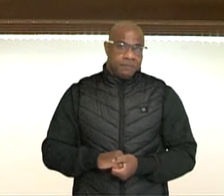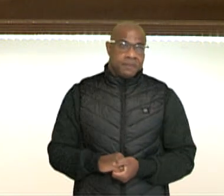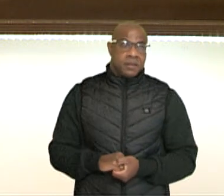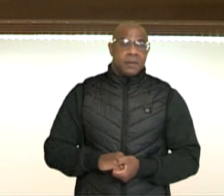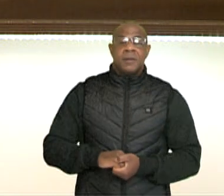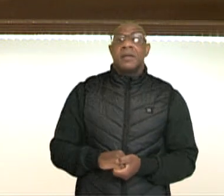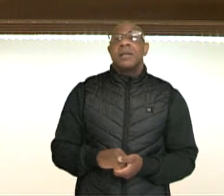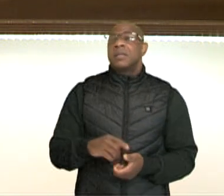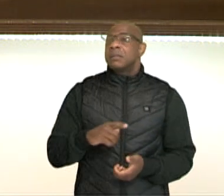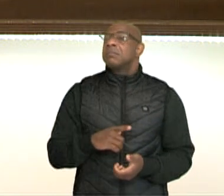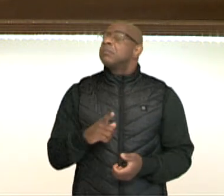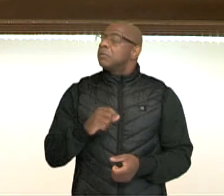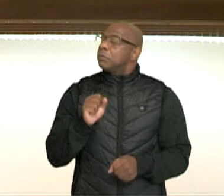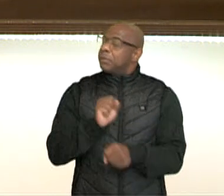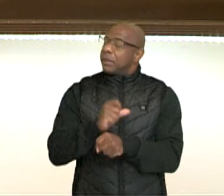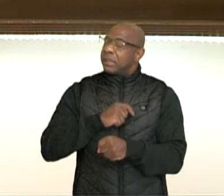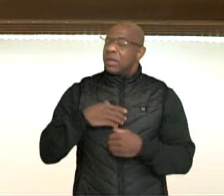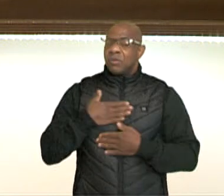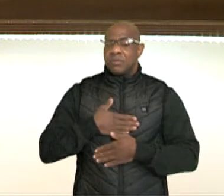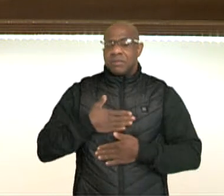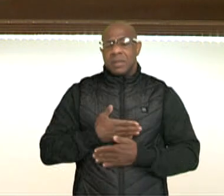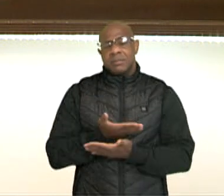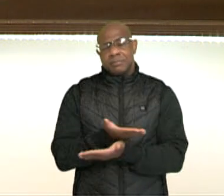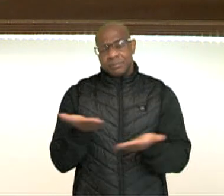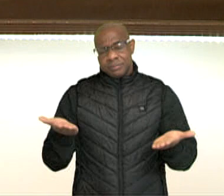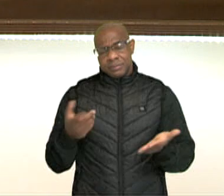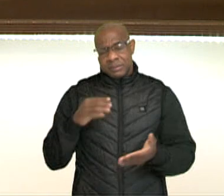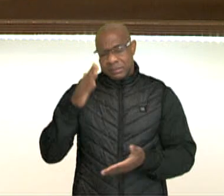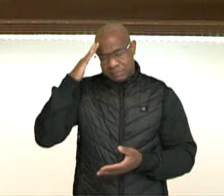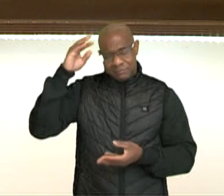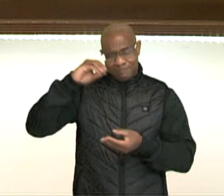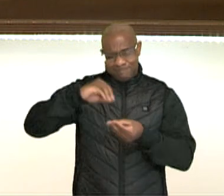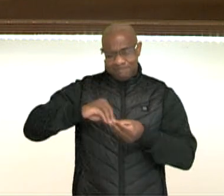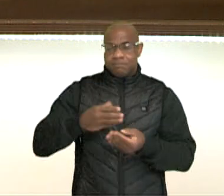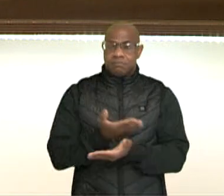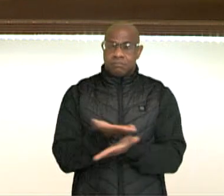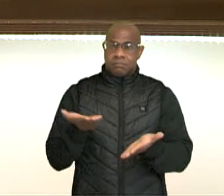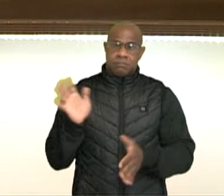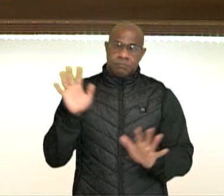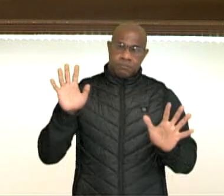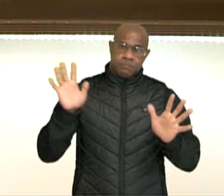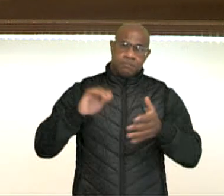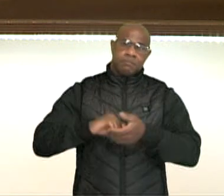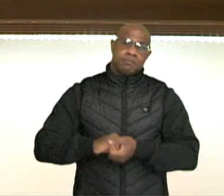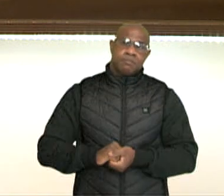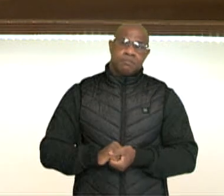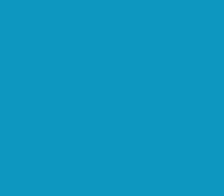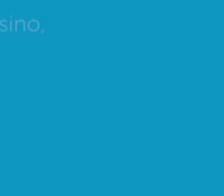significado. Espero que vocês tenham gostado, que vocês tenham compreendido. Até a próxima!